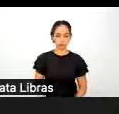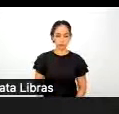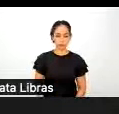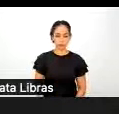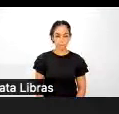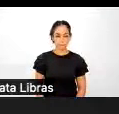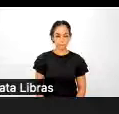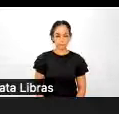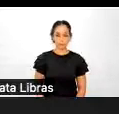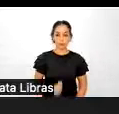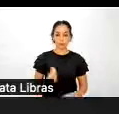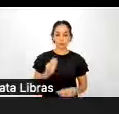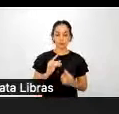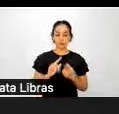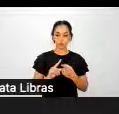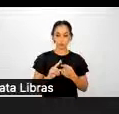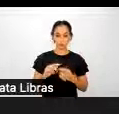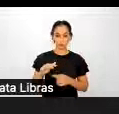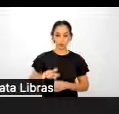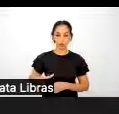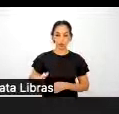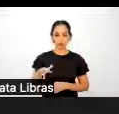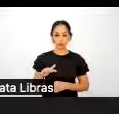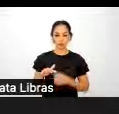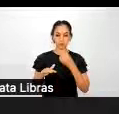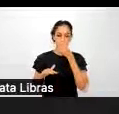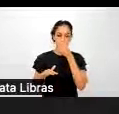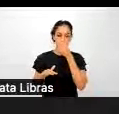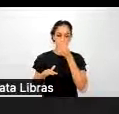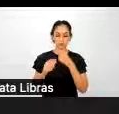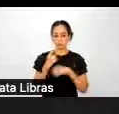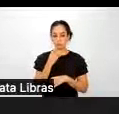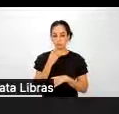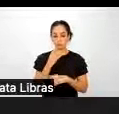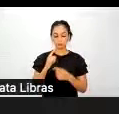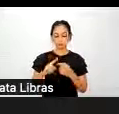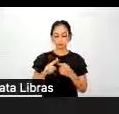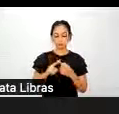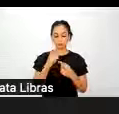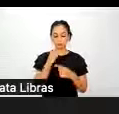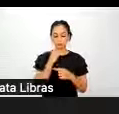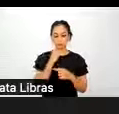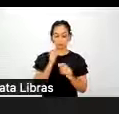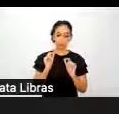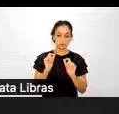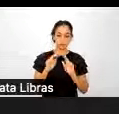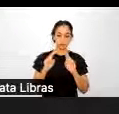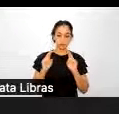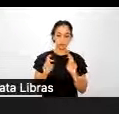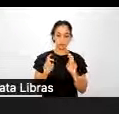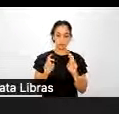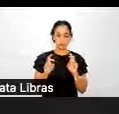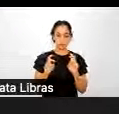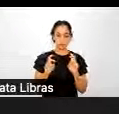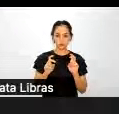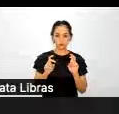Colocamos os de área todos, né, um ao lado do outro, para tirar algumas conclusões também em relação